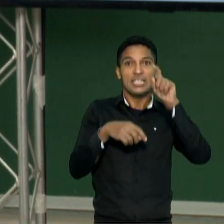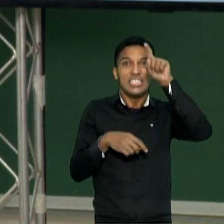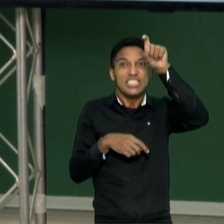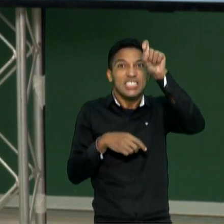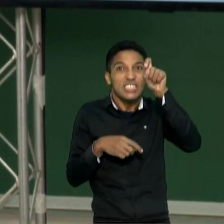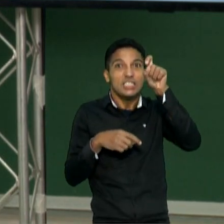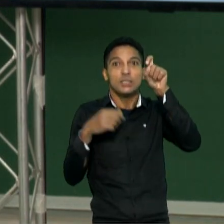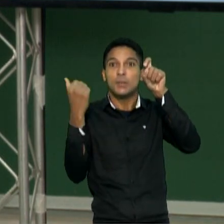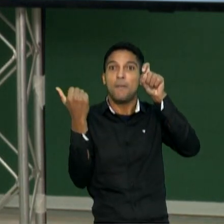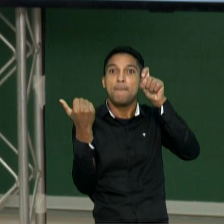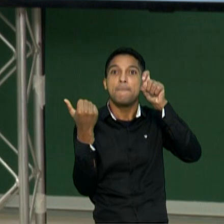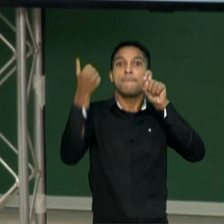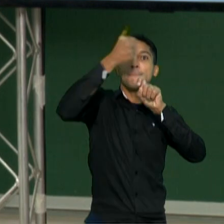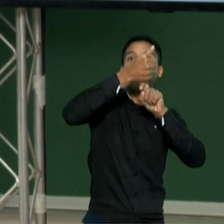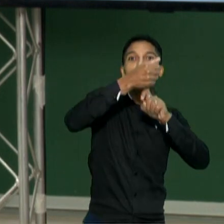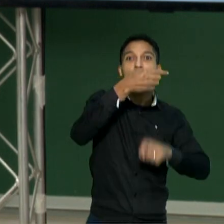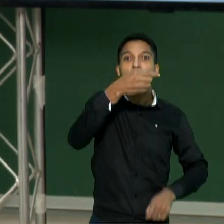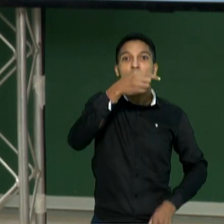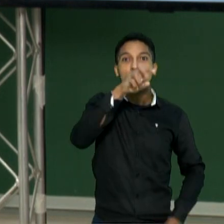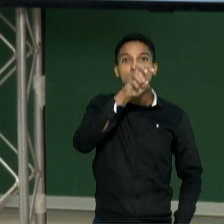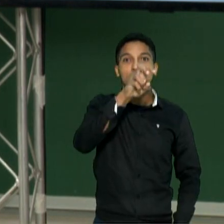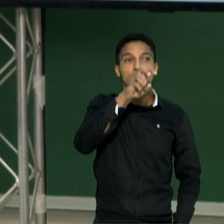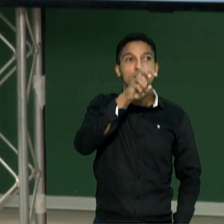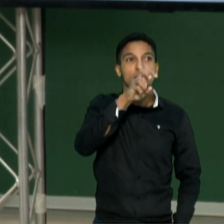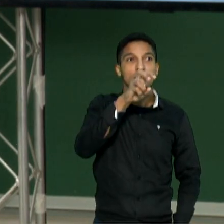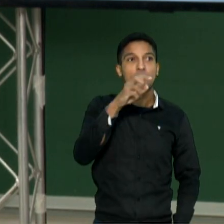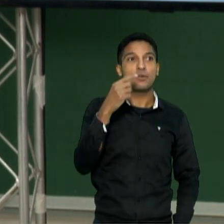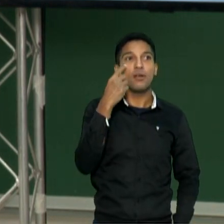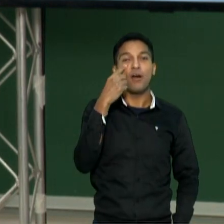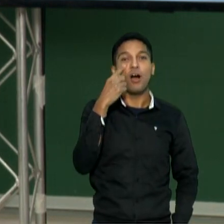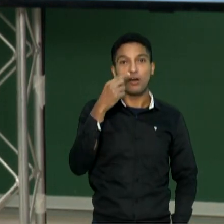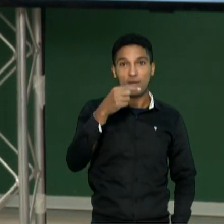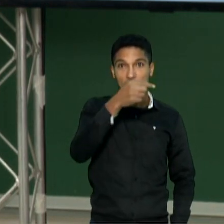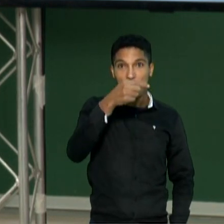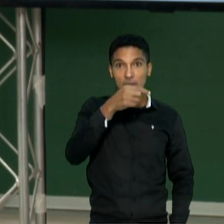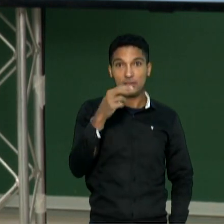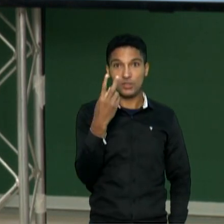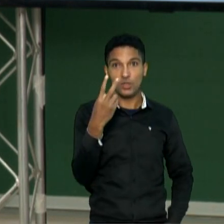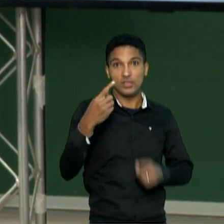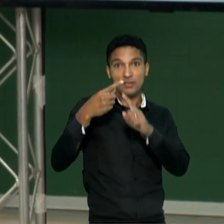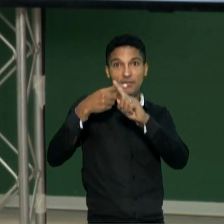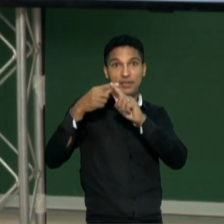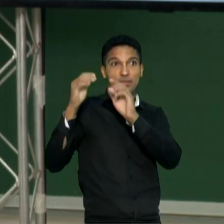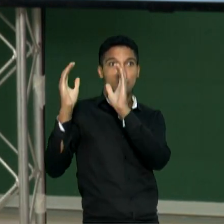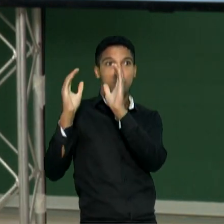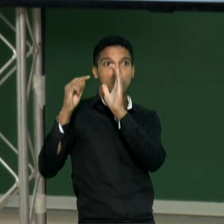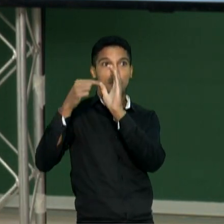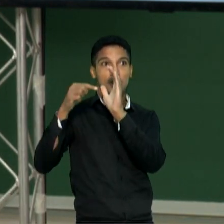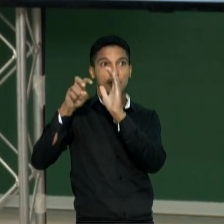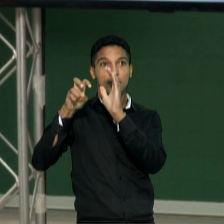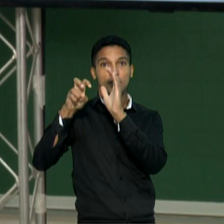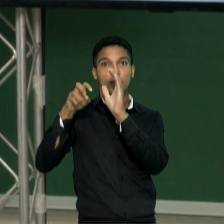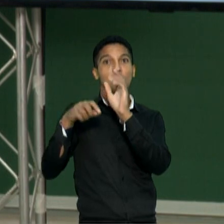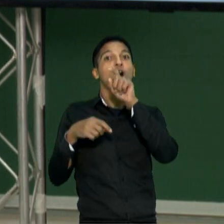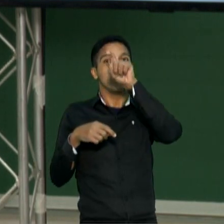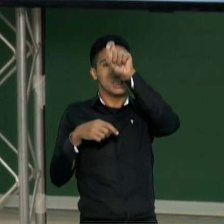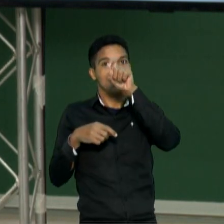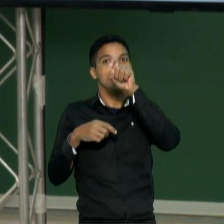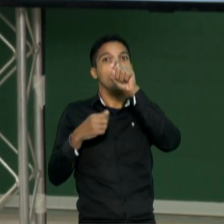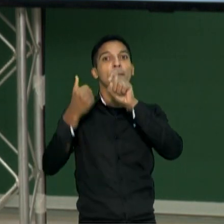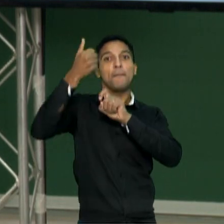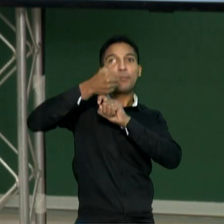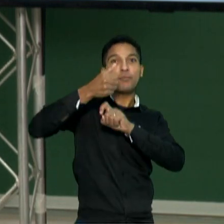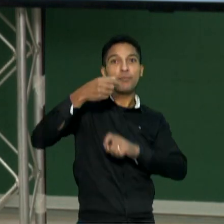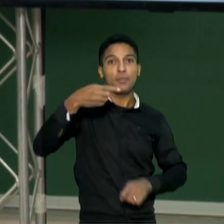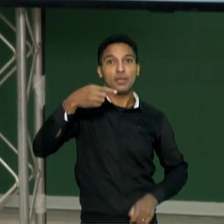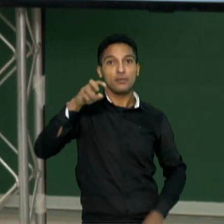x. Certo? Então, vai ter menos 2 multiplicado pelo menos 5, porque estou substituindo o x por menos 5.